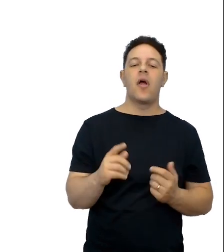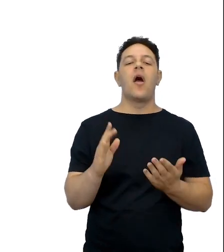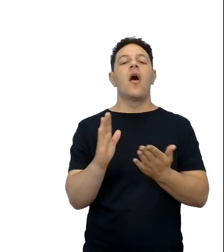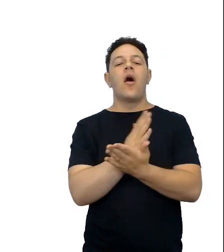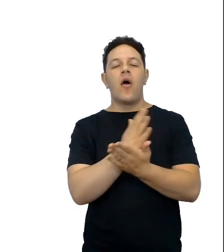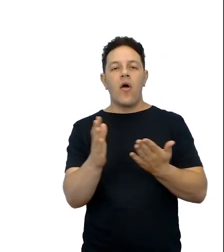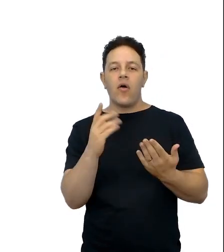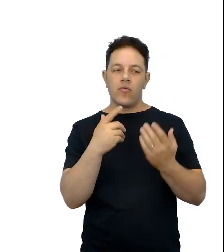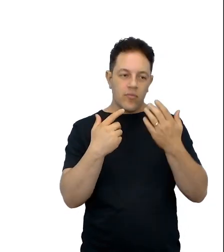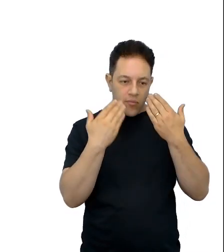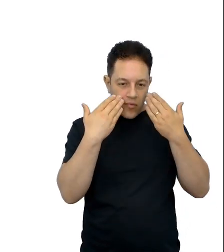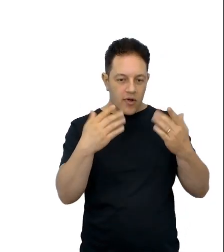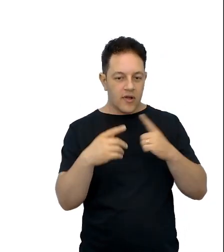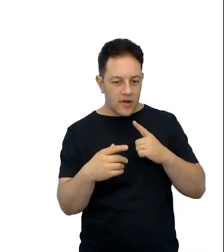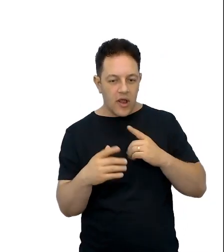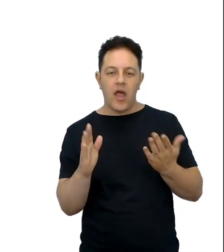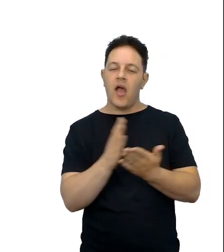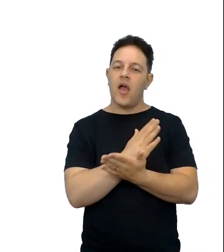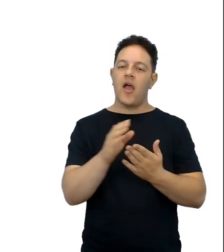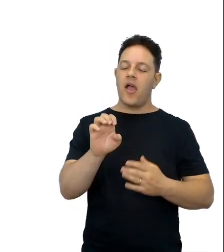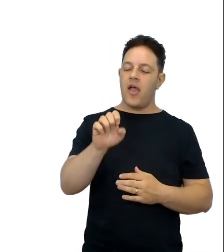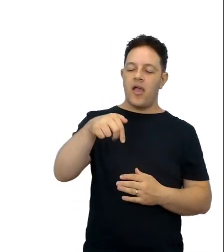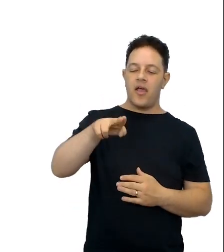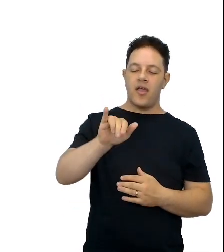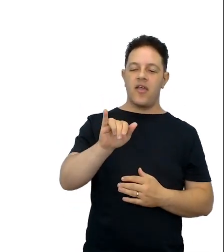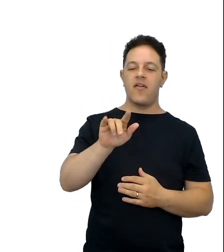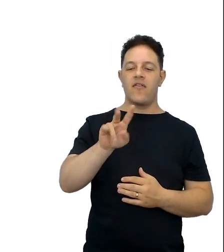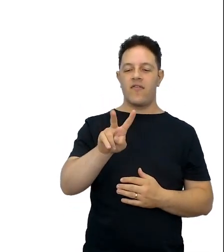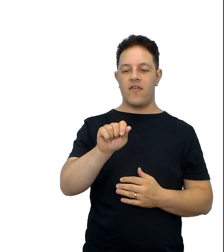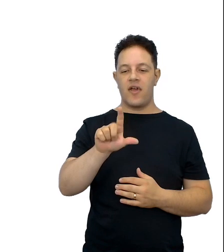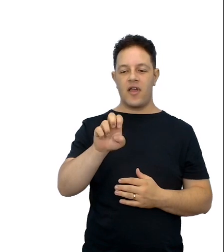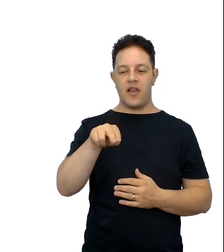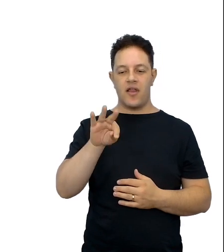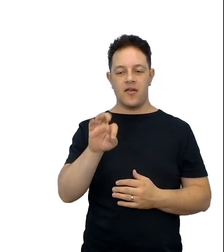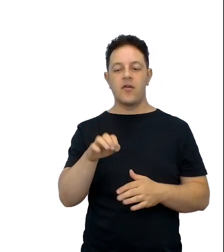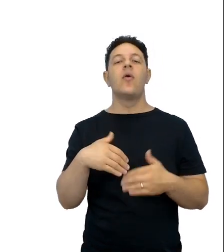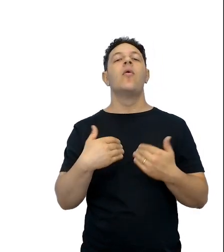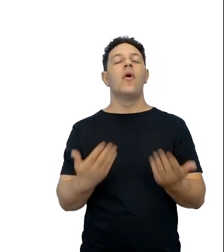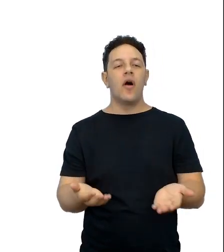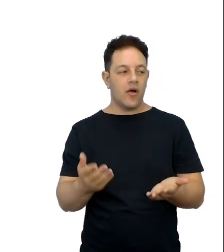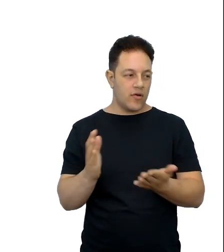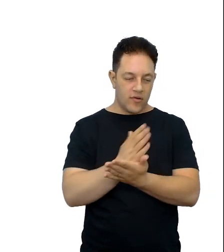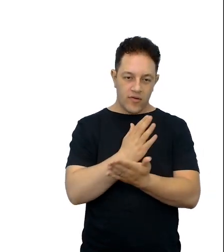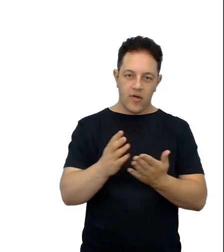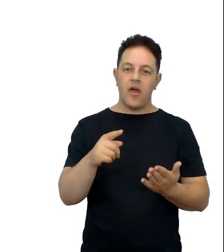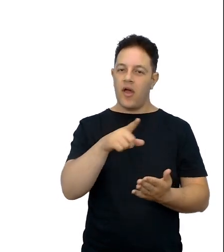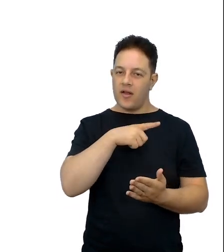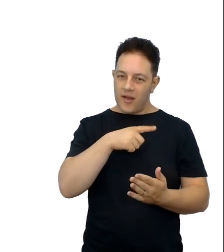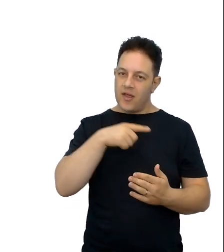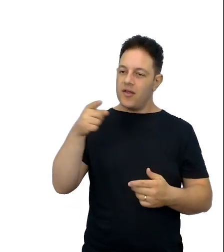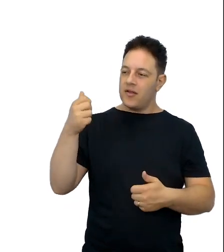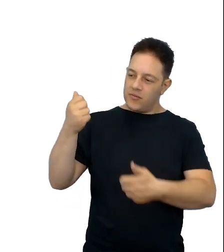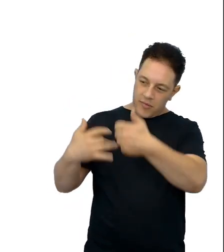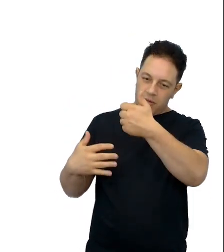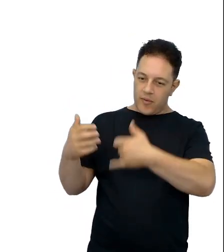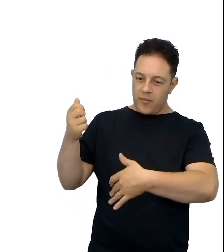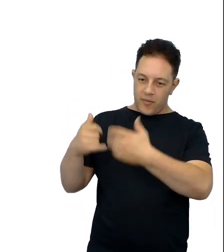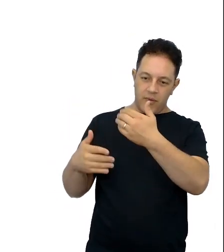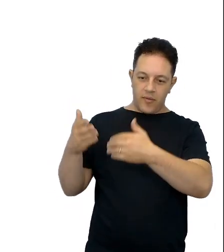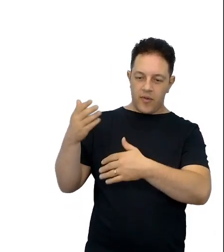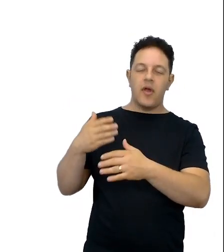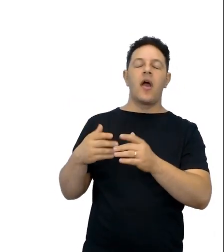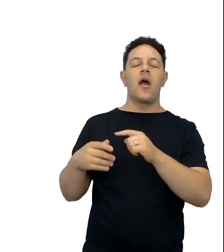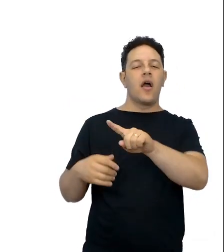aparentes, quais frações são as equivalentes, né? E aí ele vem trazendo uma discussão aí para